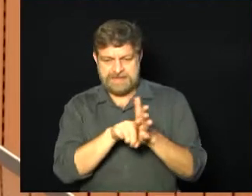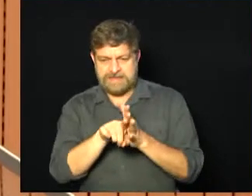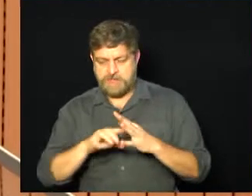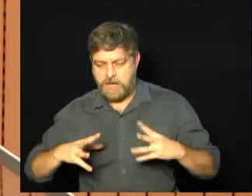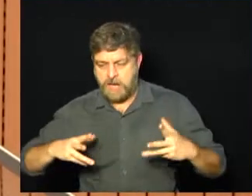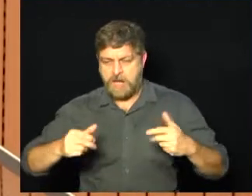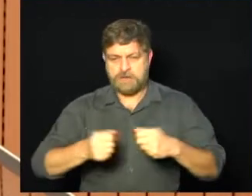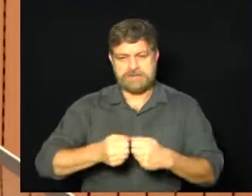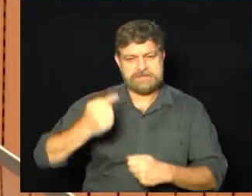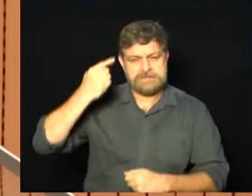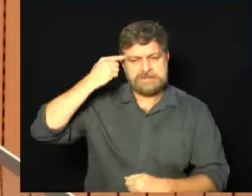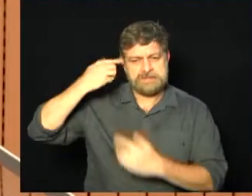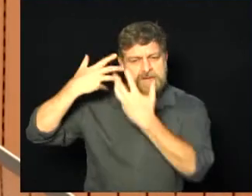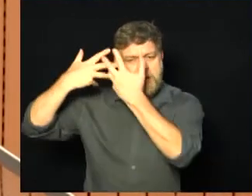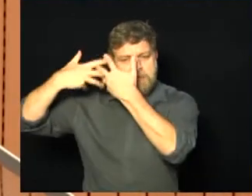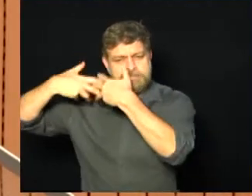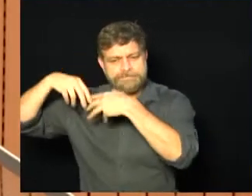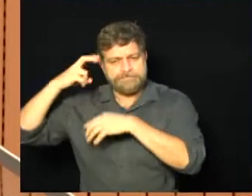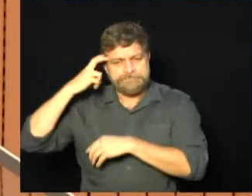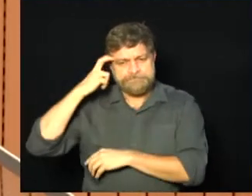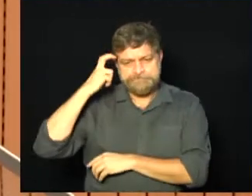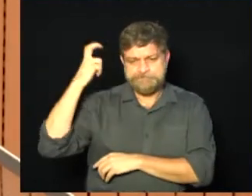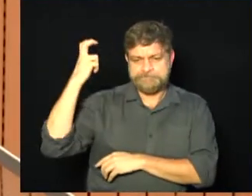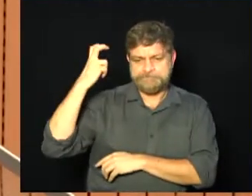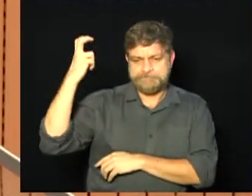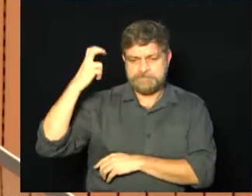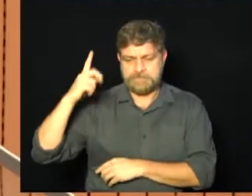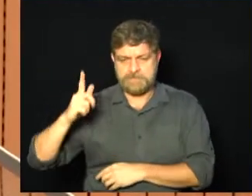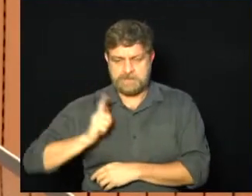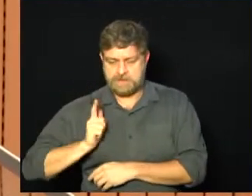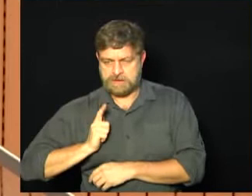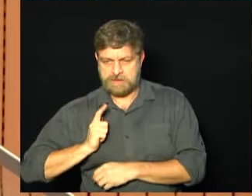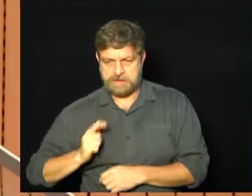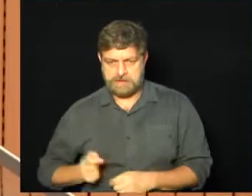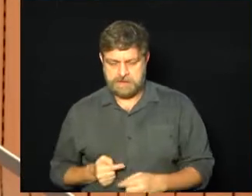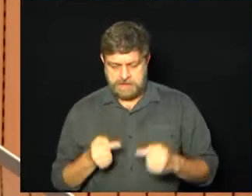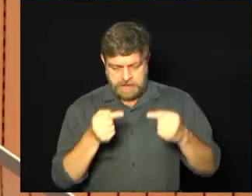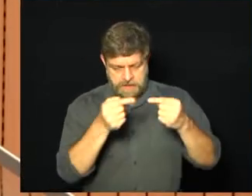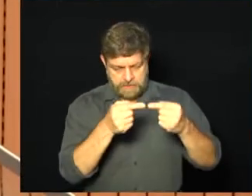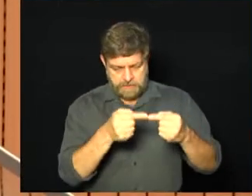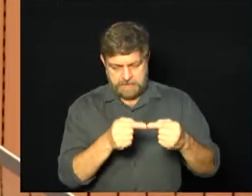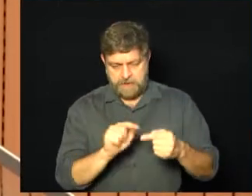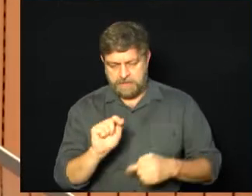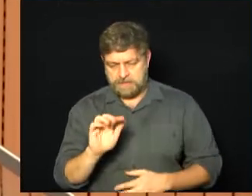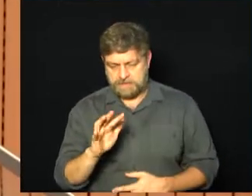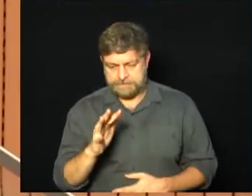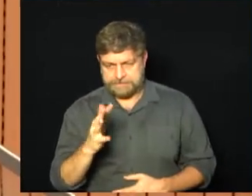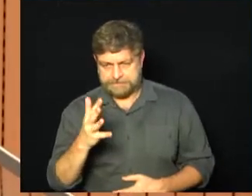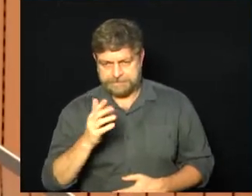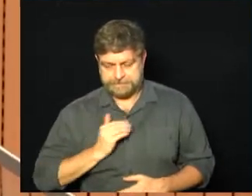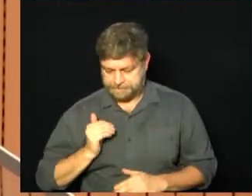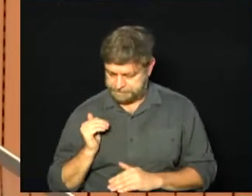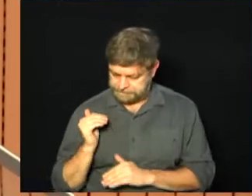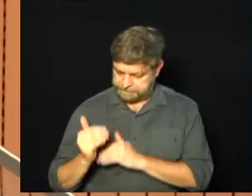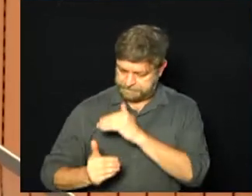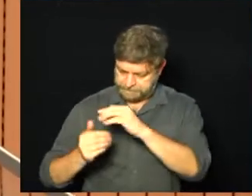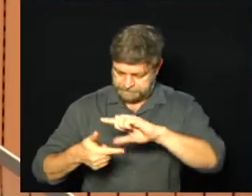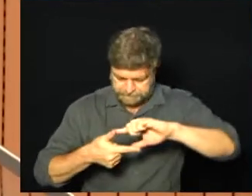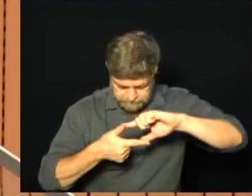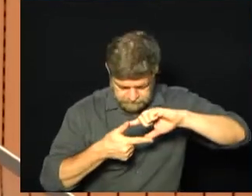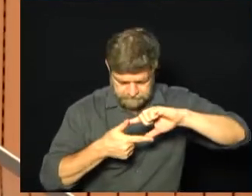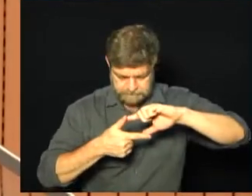pensadores e intelectuais embarcar no que sucedia de mais progressista,